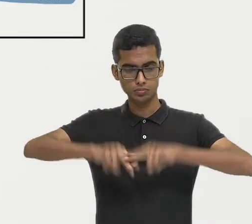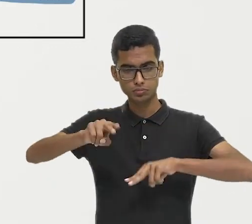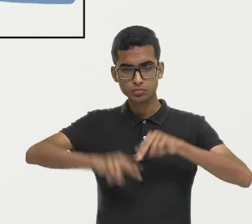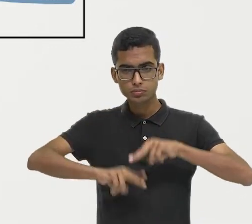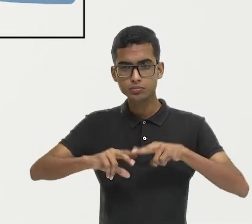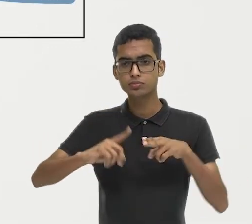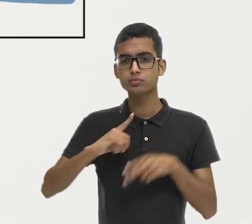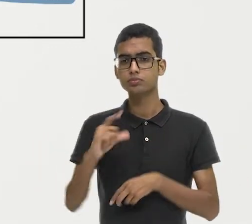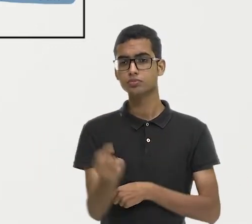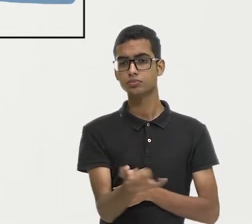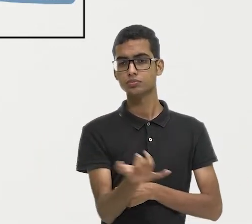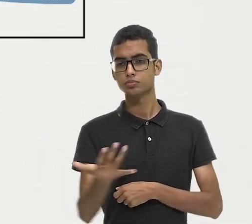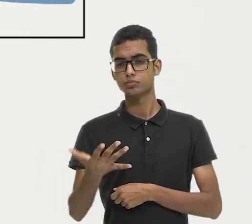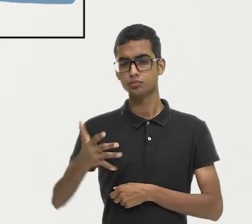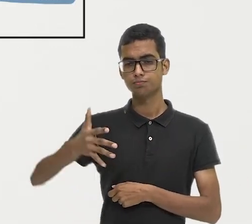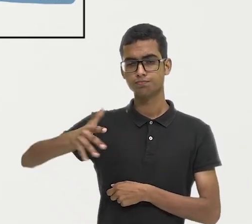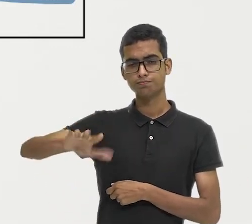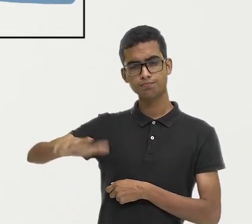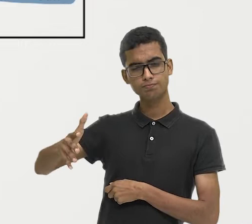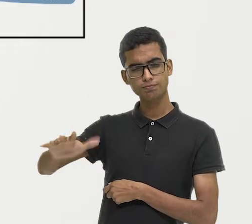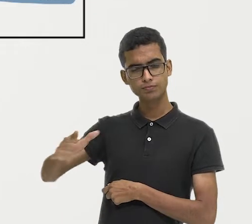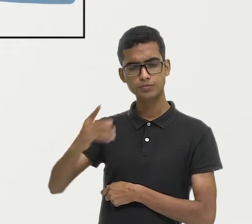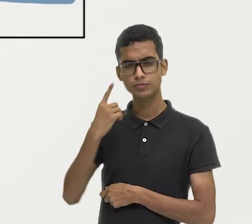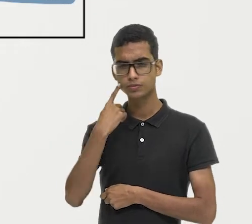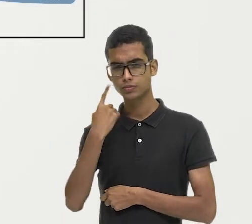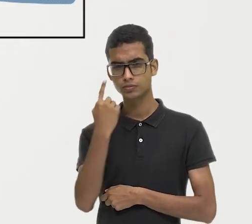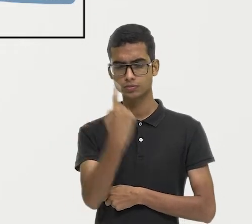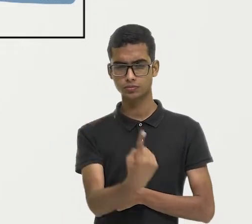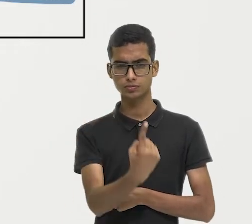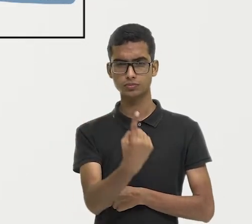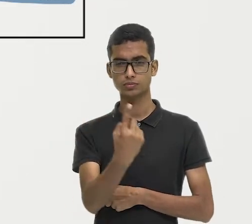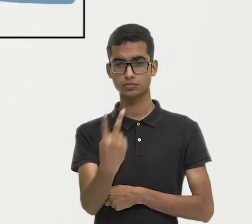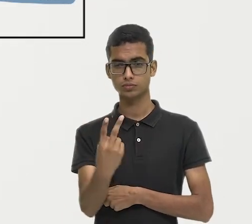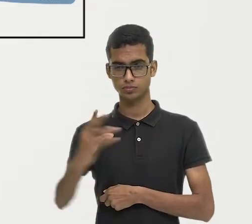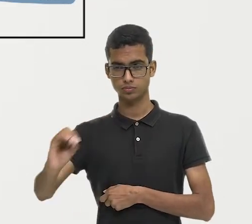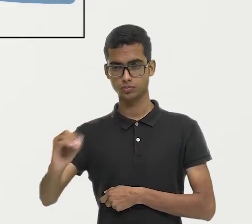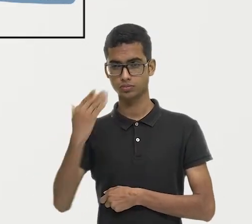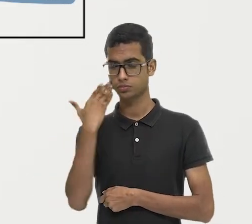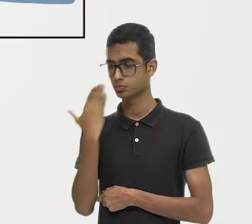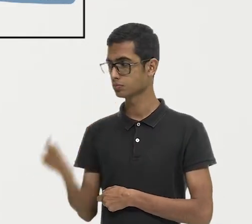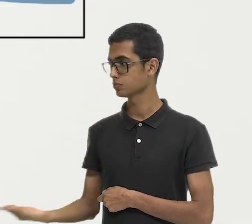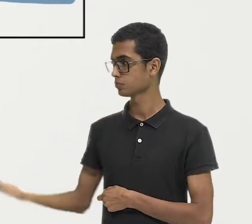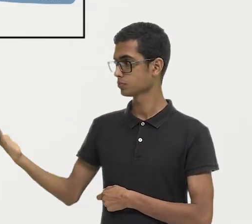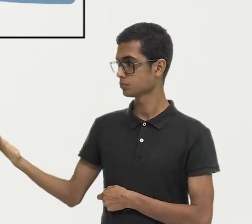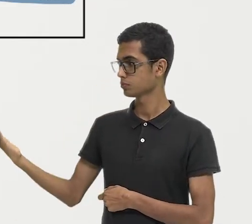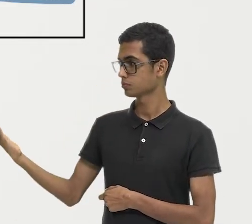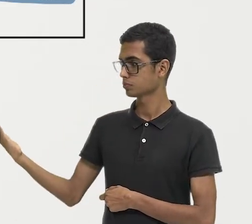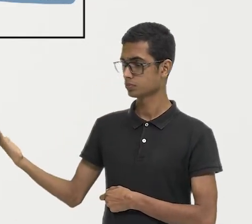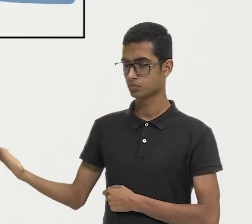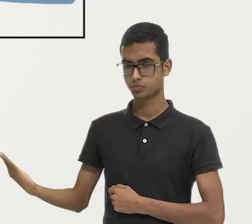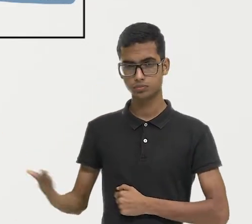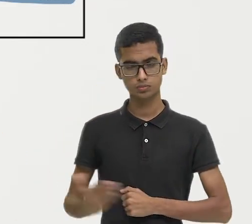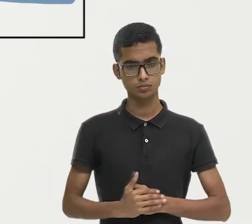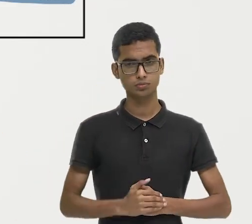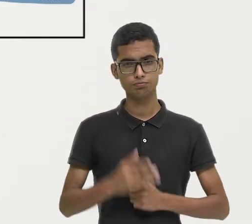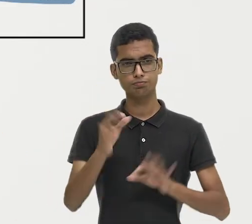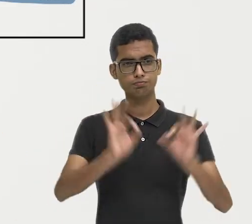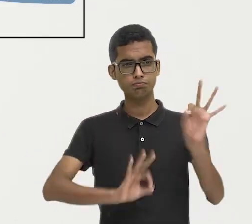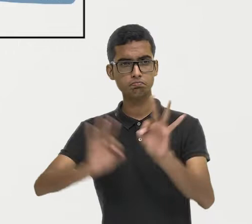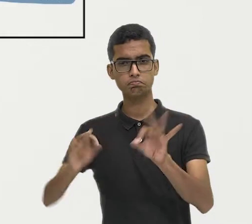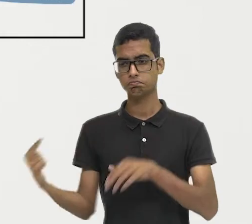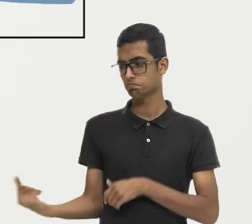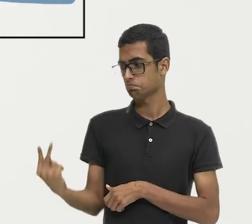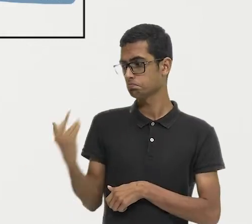em junho, nós temos por volta de 120, tá bom? Vamos colocar